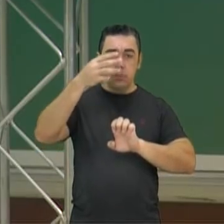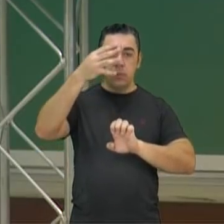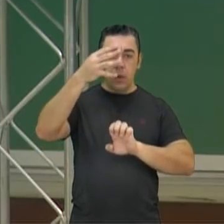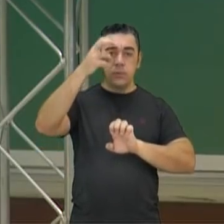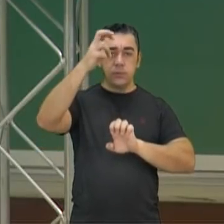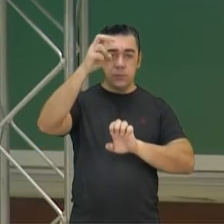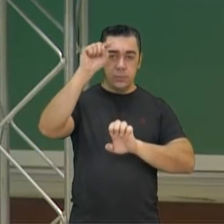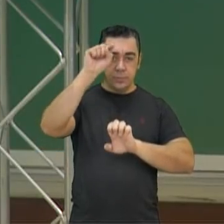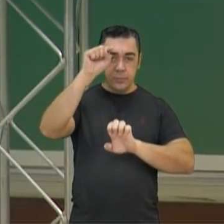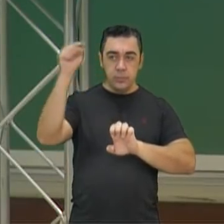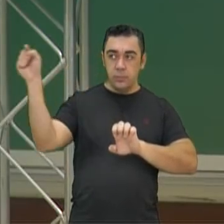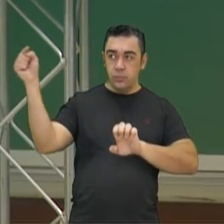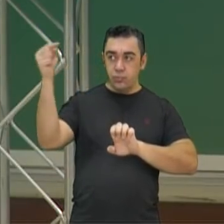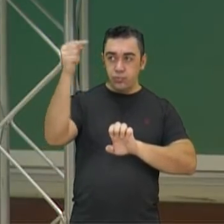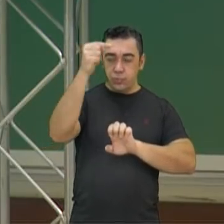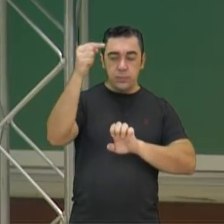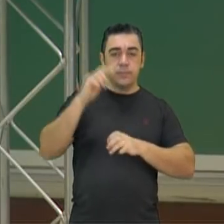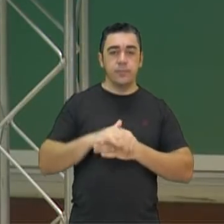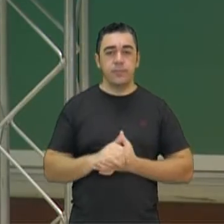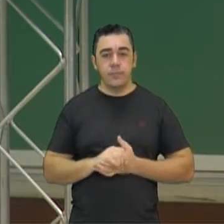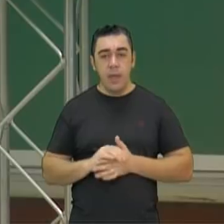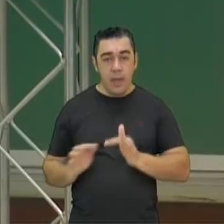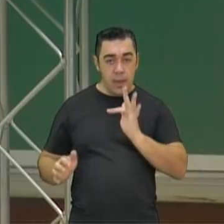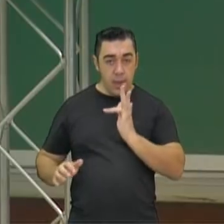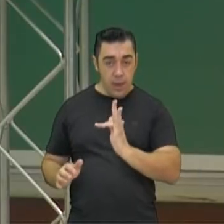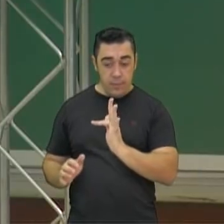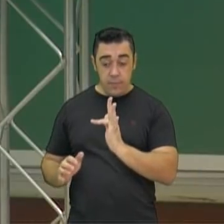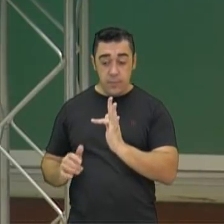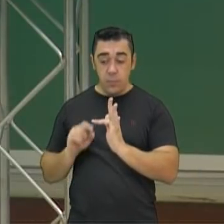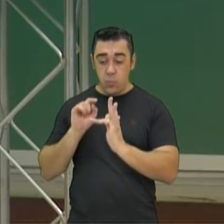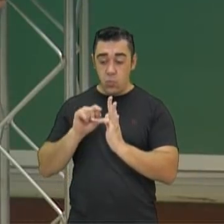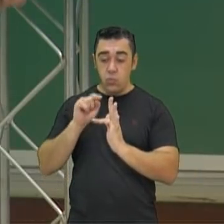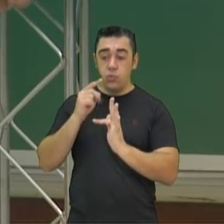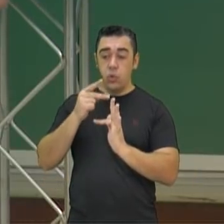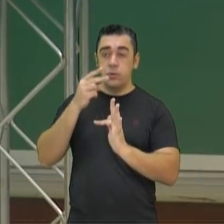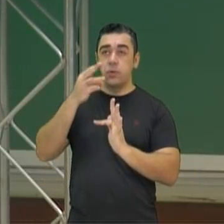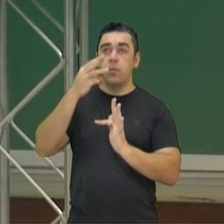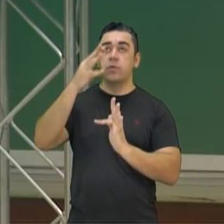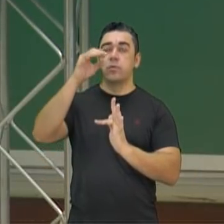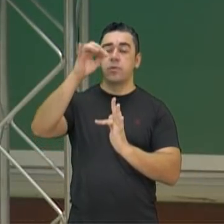então E5. F8, qual peça está no F8?